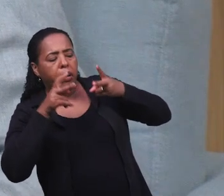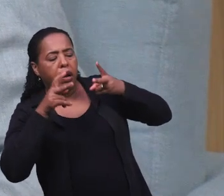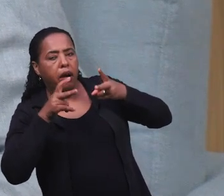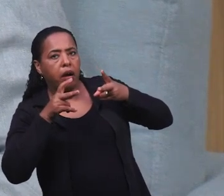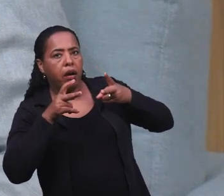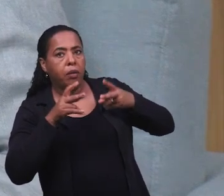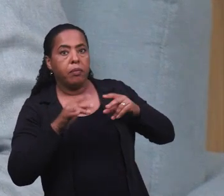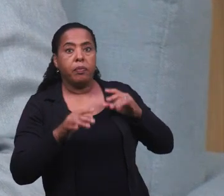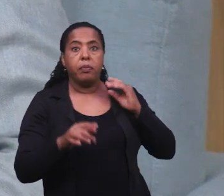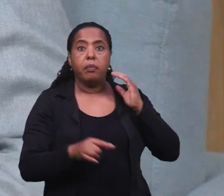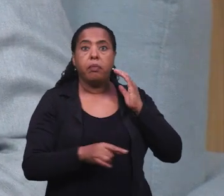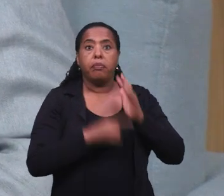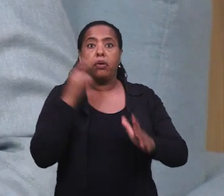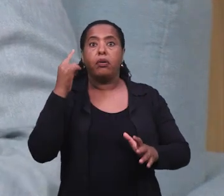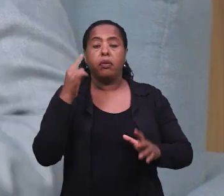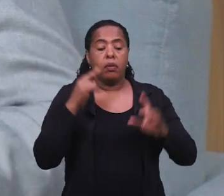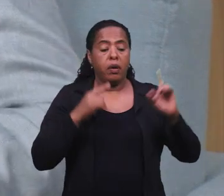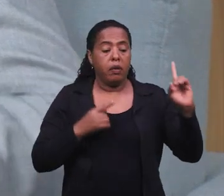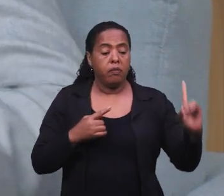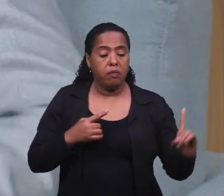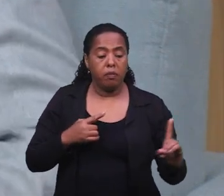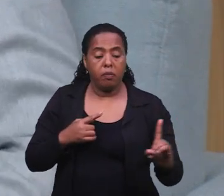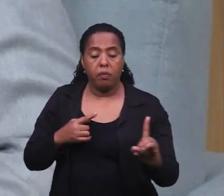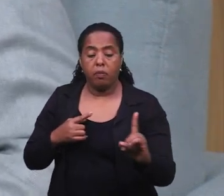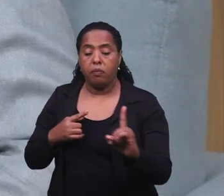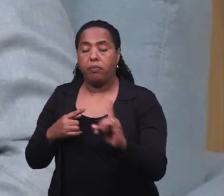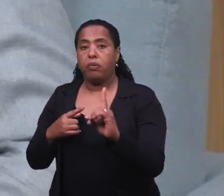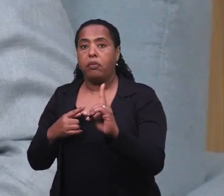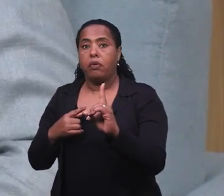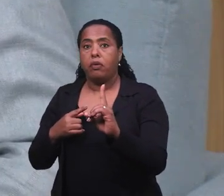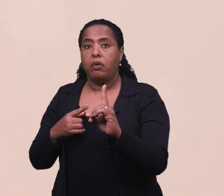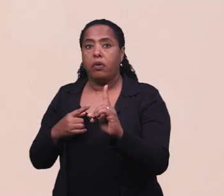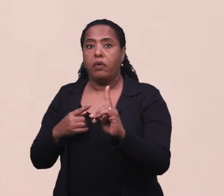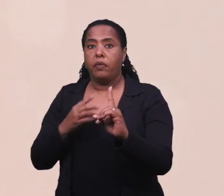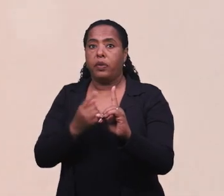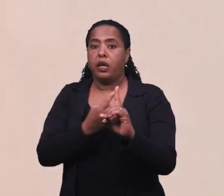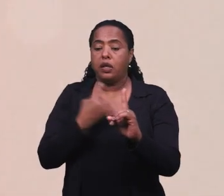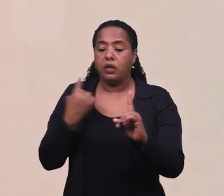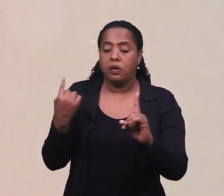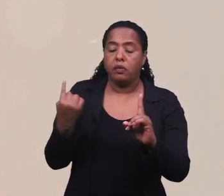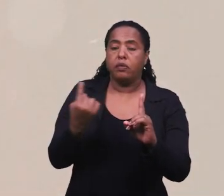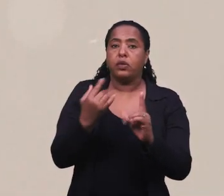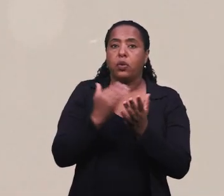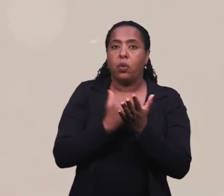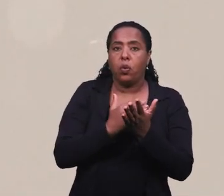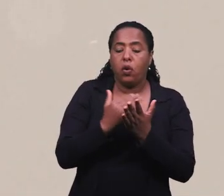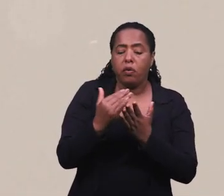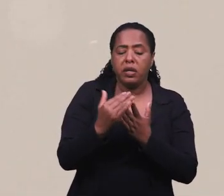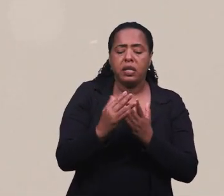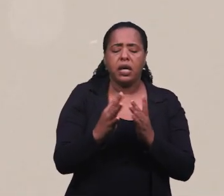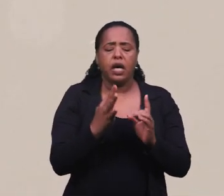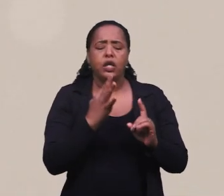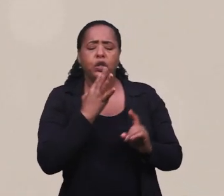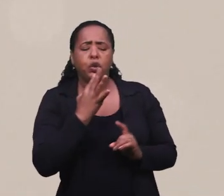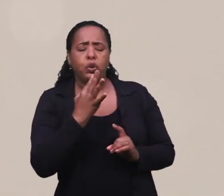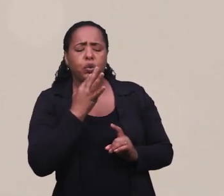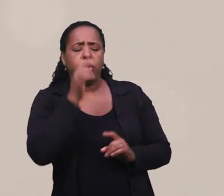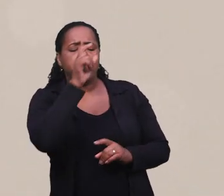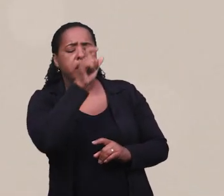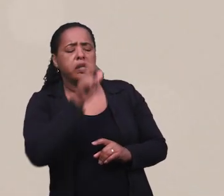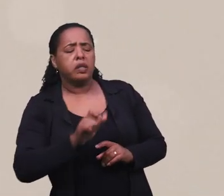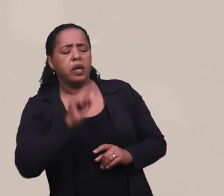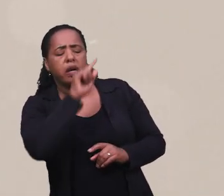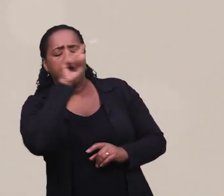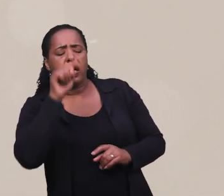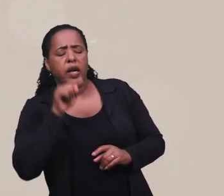igreja de Itapuã 2. Isabela, pode fazer a sua pergunta. A paz do Senhor, irmãos. Meu nome é Isabela, eu sou daqui